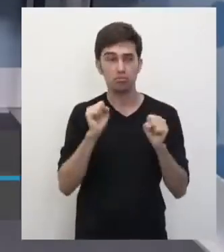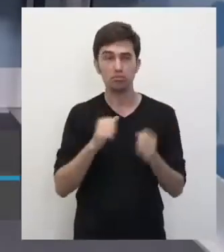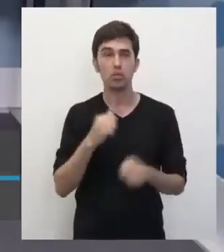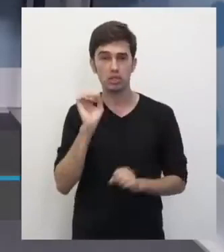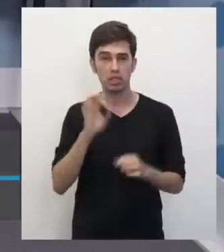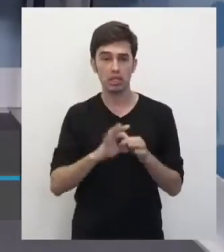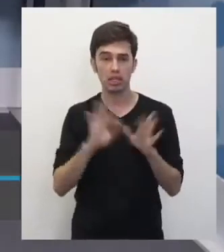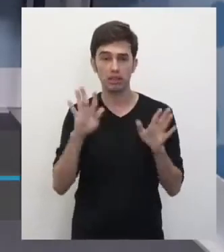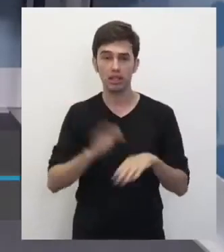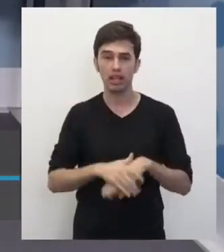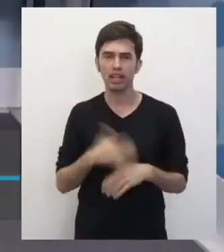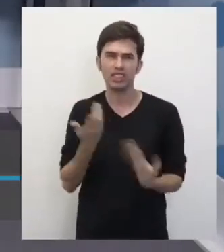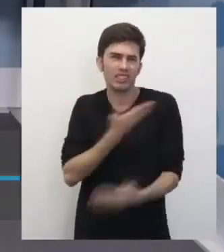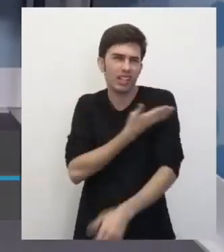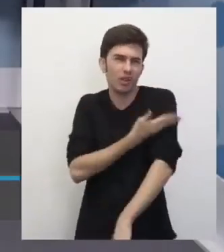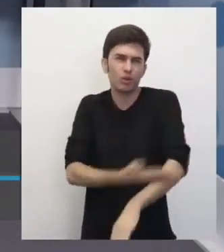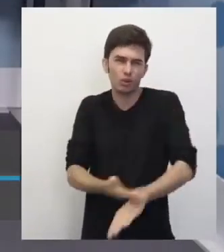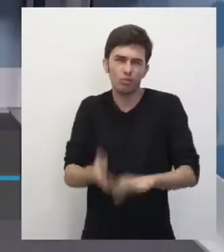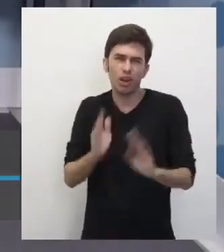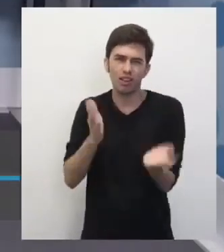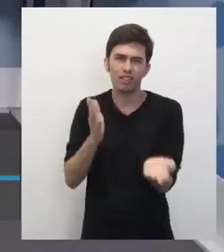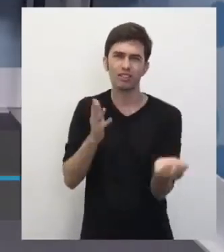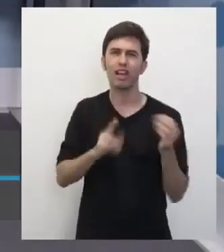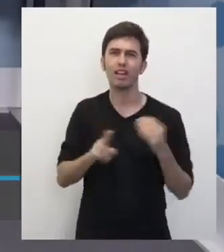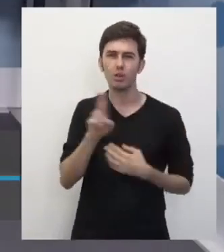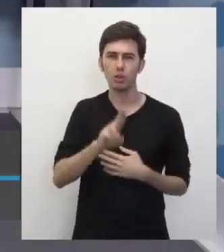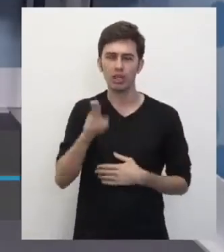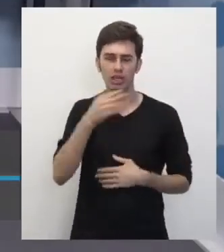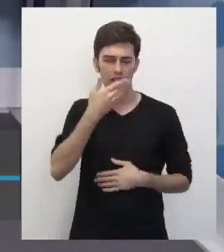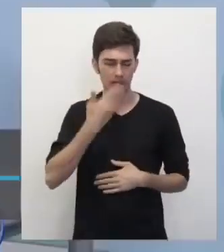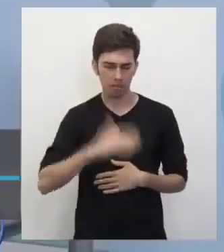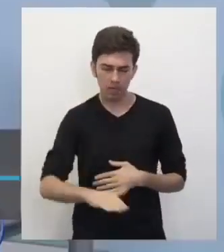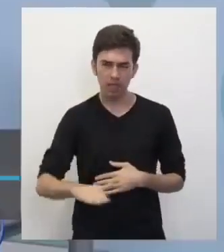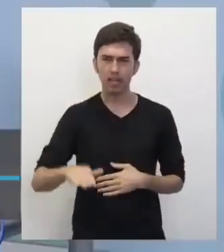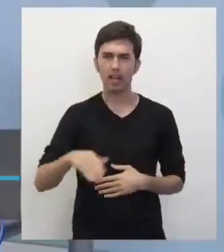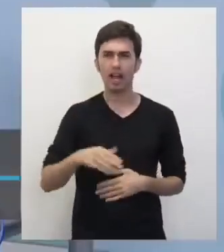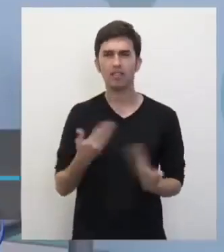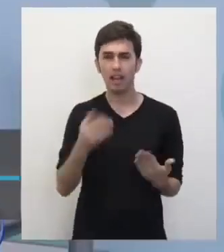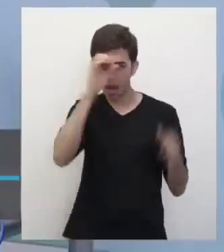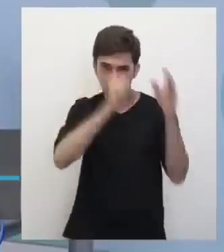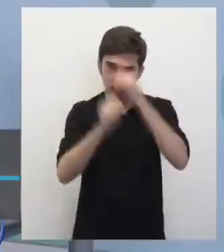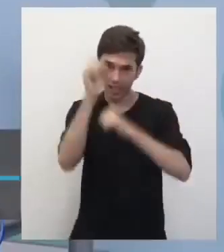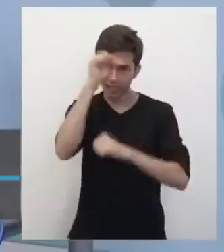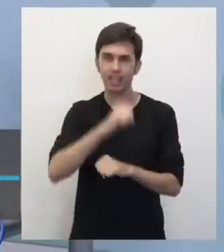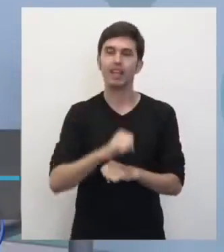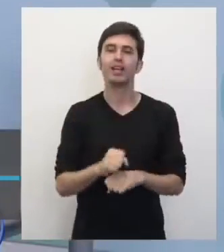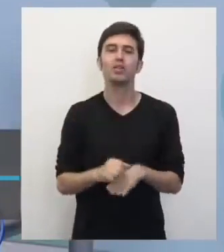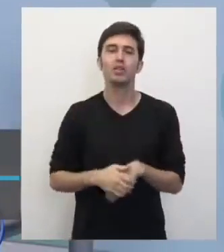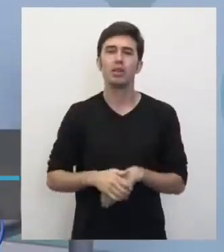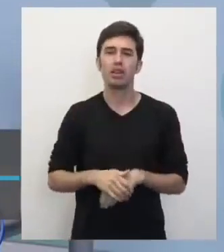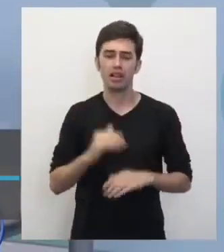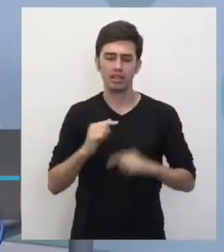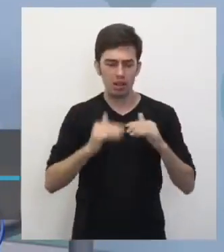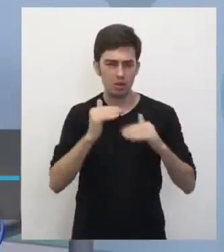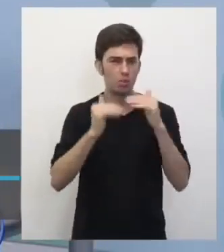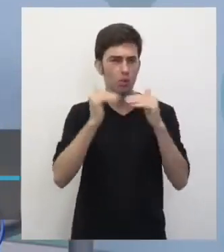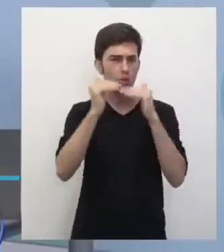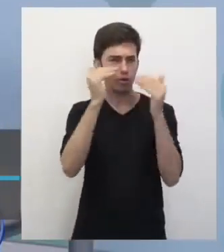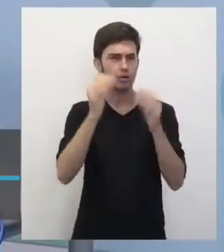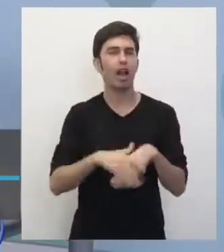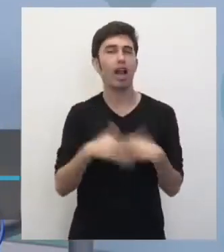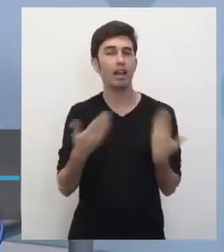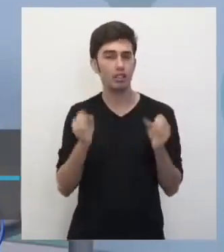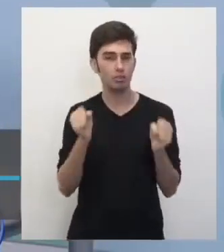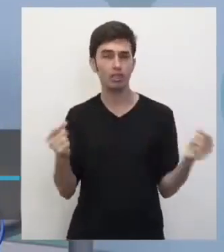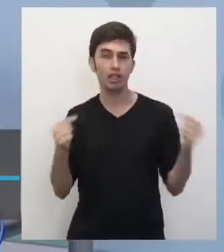ideia. É o que a gente está tão acostumado, né? Desde pequenininho lá, a gente vai lidando com isso, né? Bem aos poucos, né? Então, acho que a gente pode associar